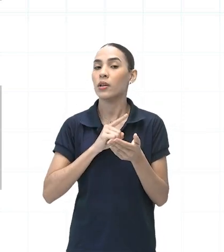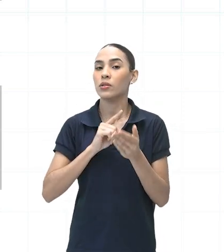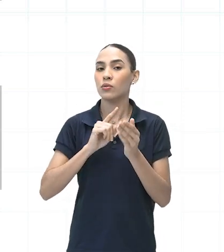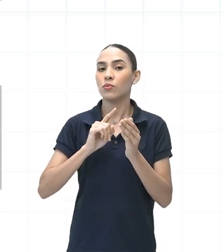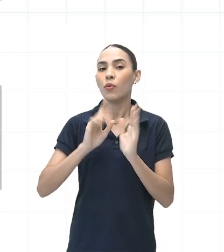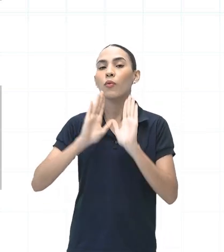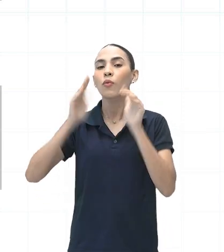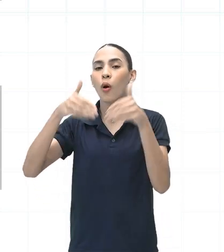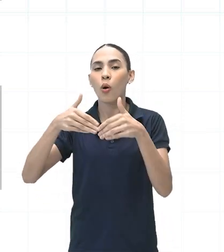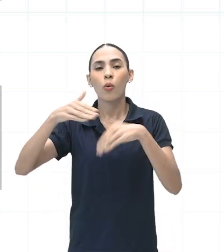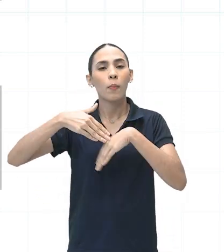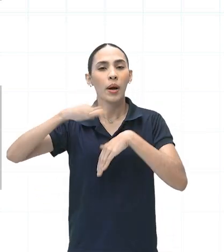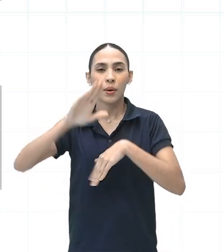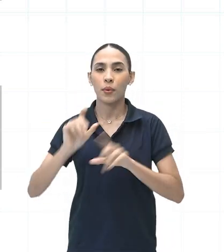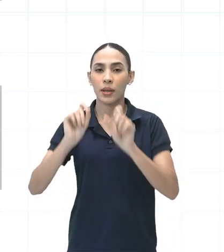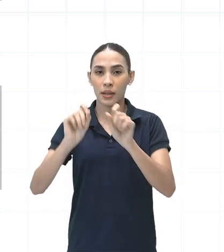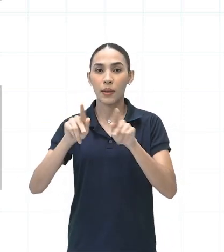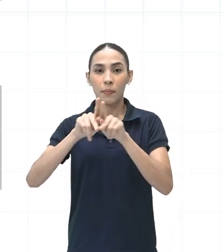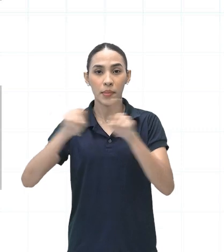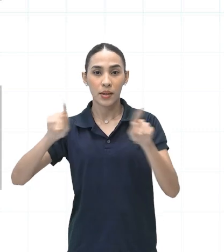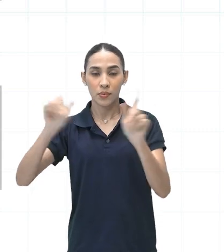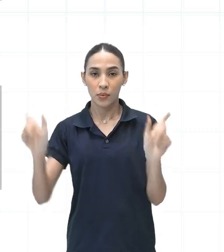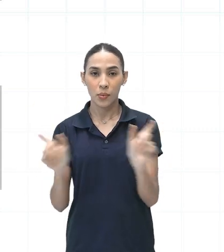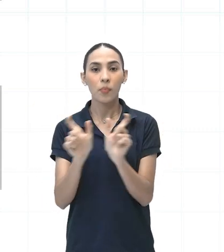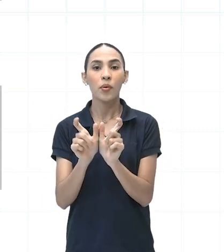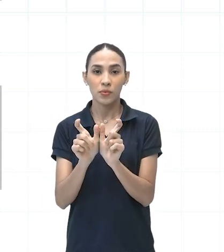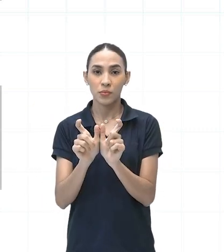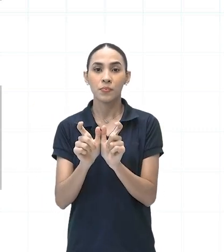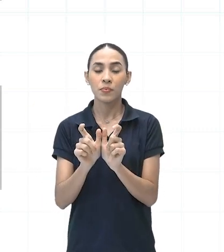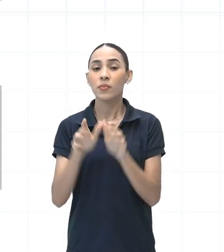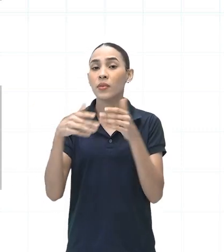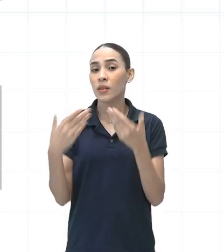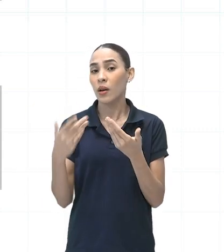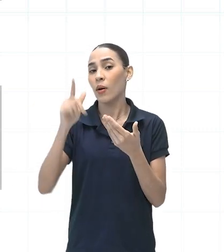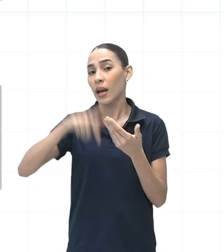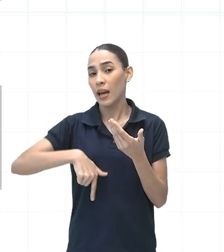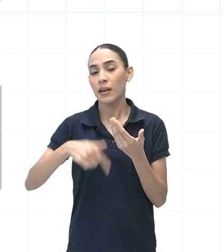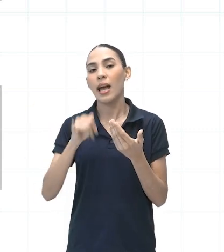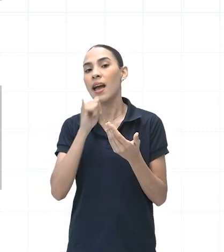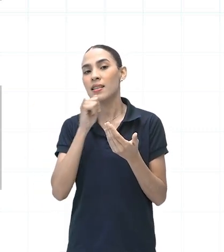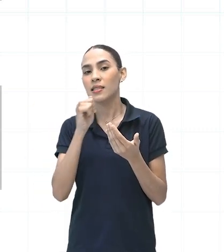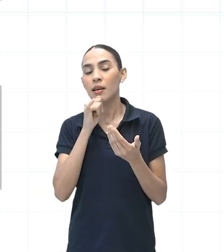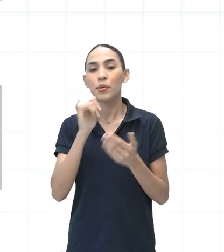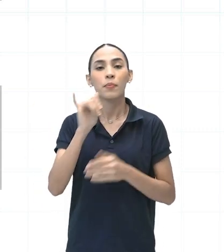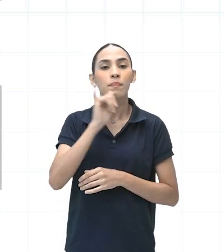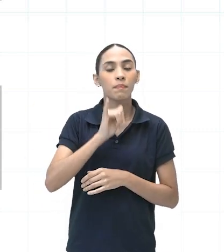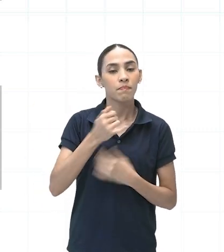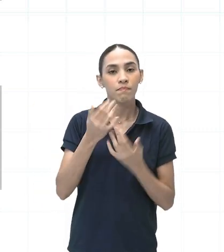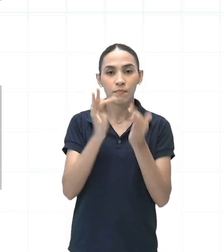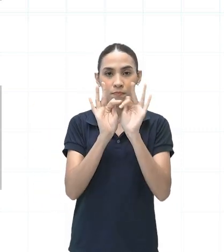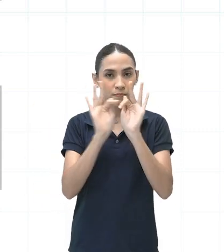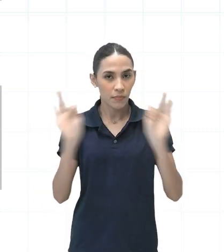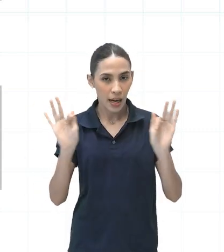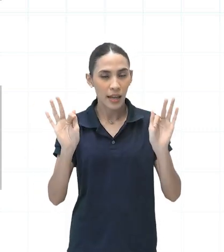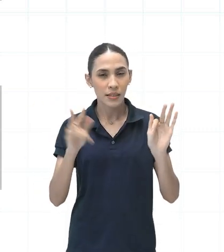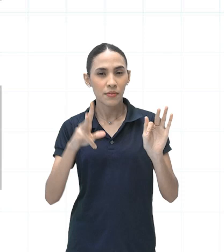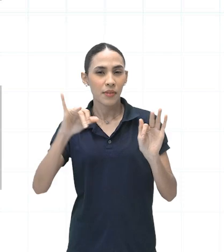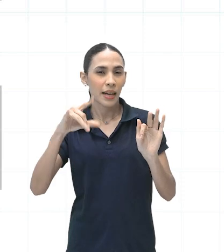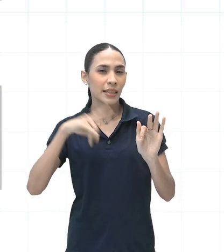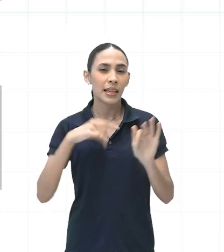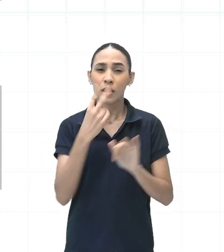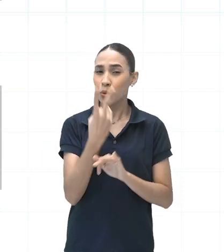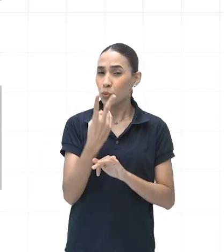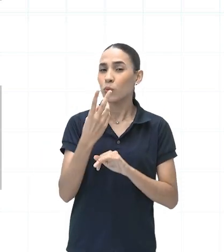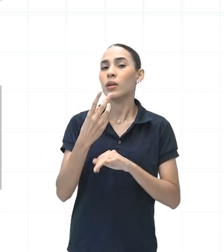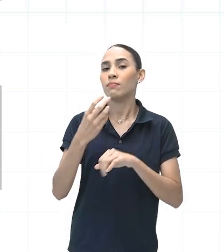dedicando a abordar o período composto. Então, serão enunciados que terão aí pelo menos